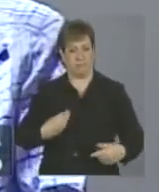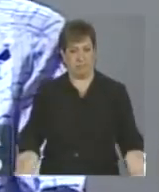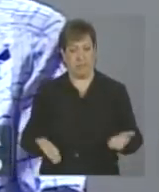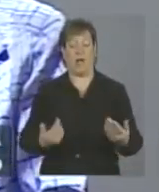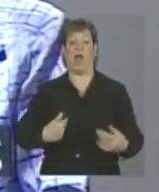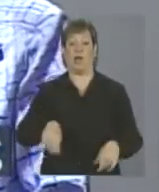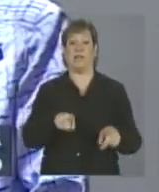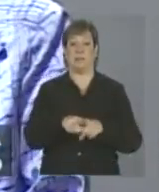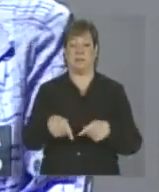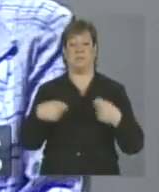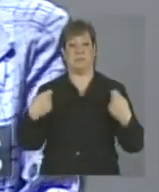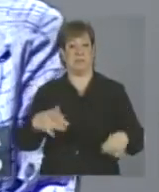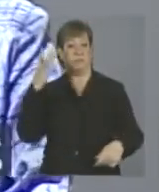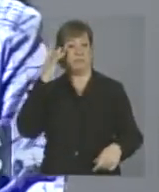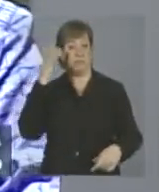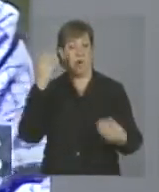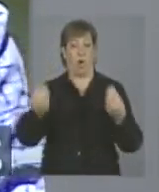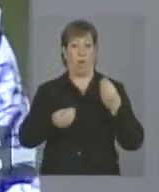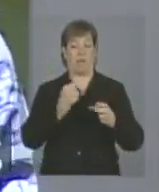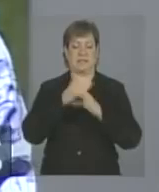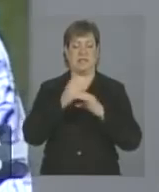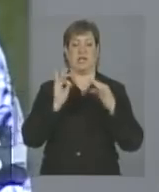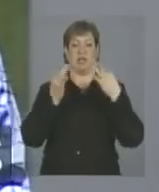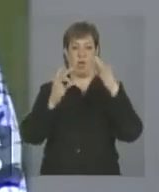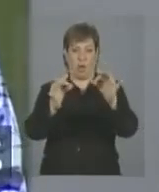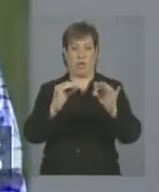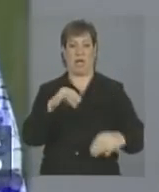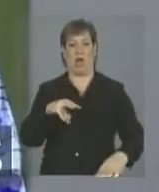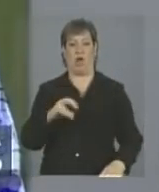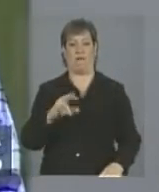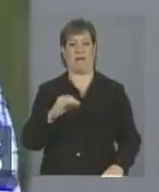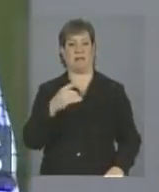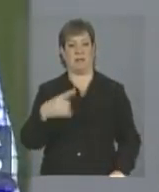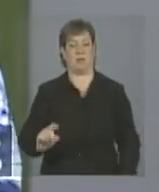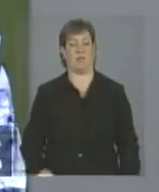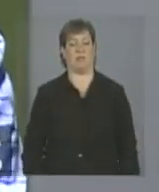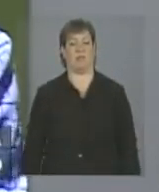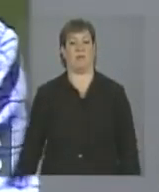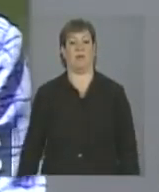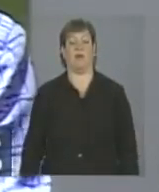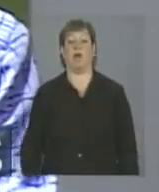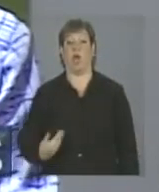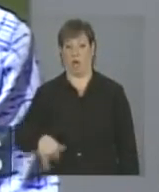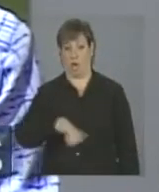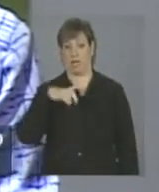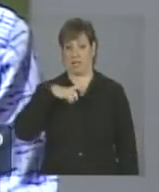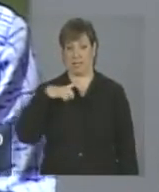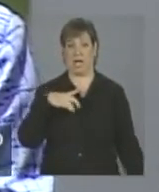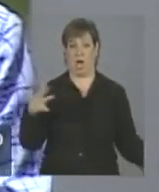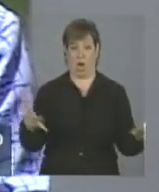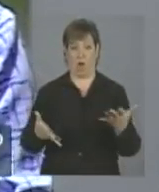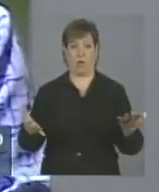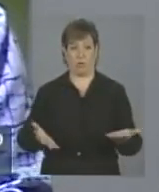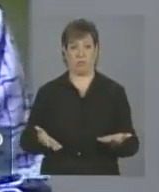aos desafios do século XXI, ciência, tecnologia e inovação. Nós temos hoje